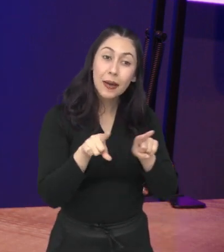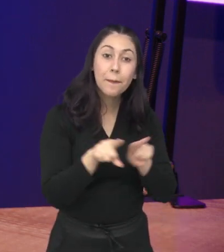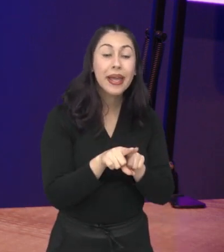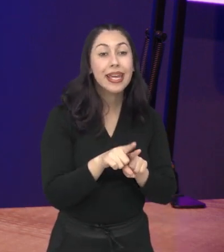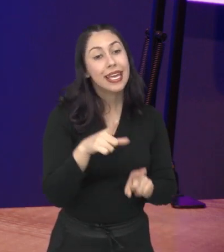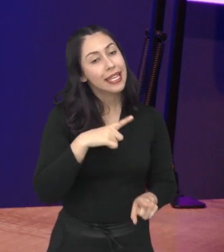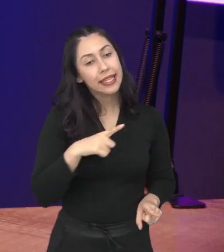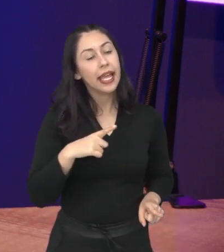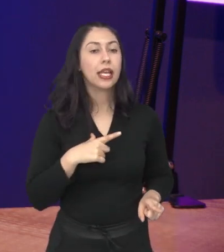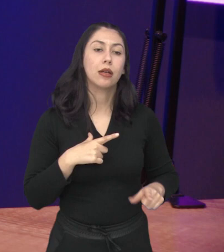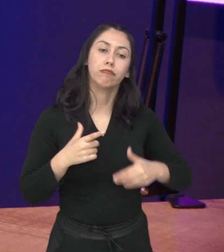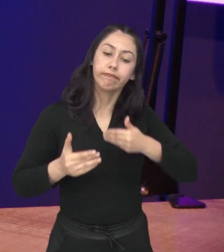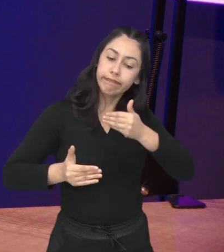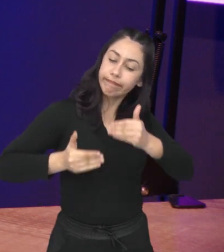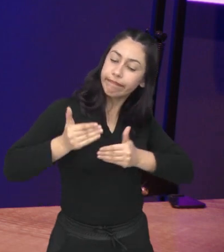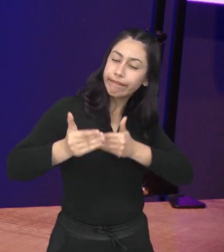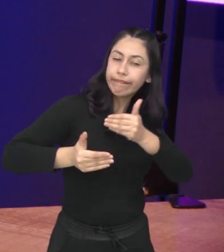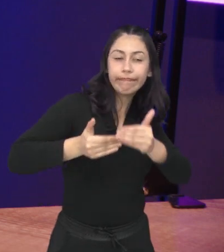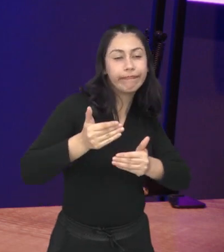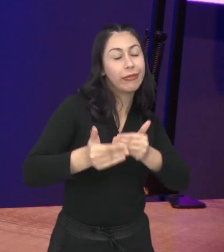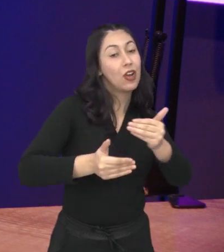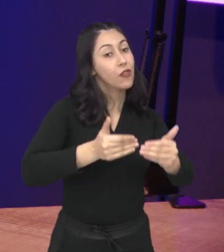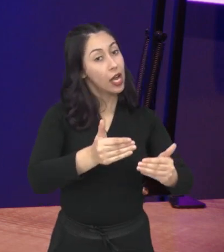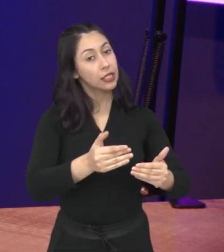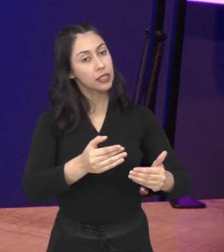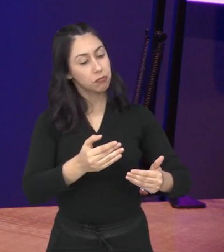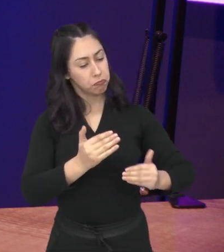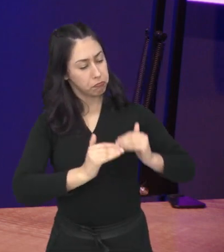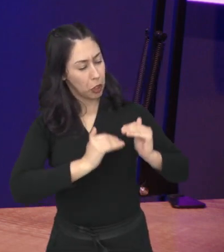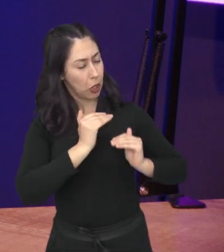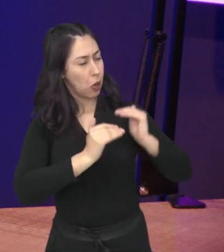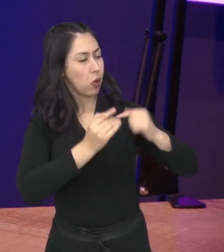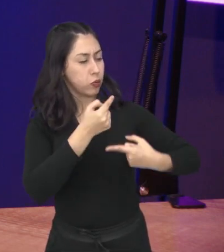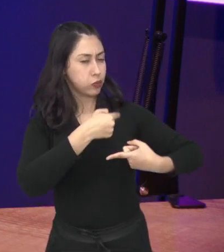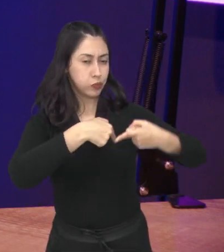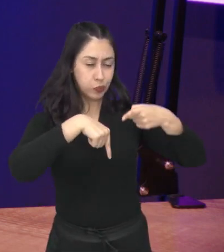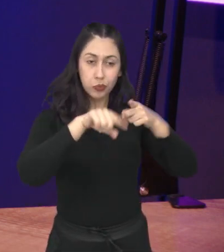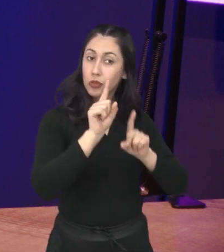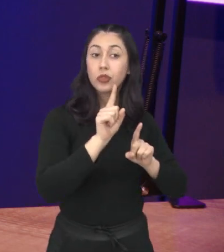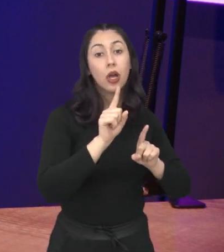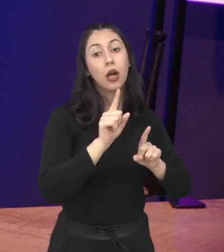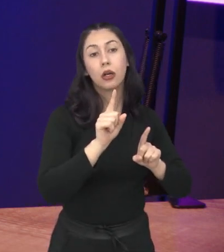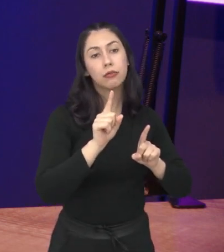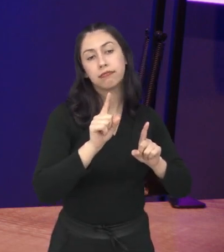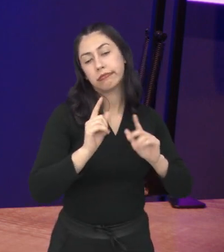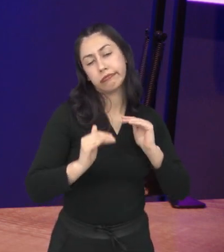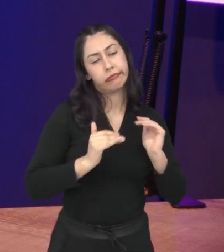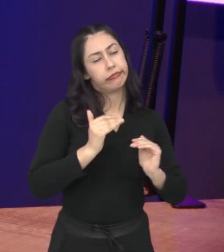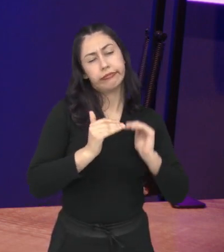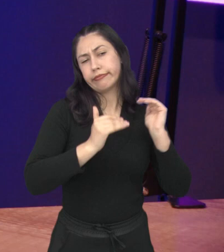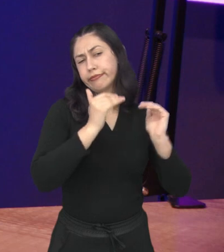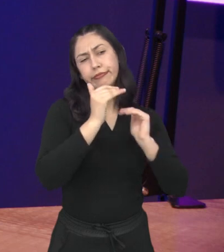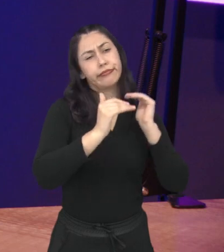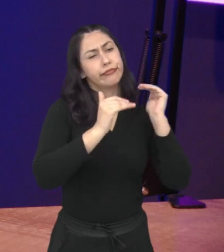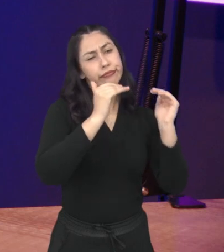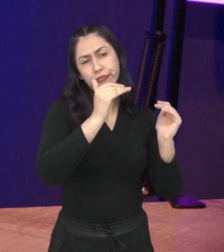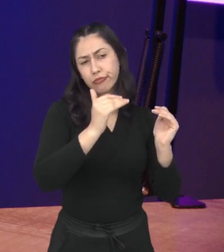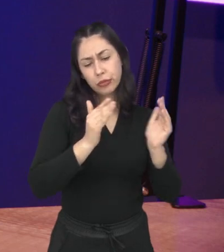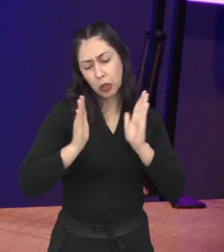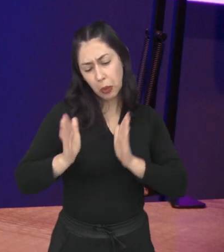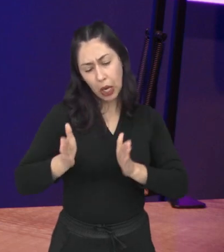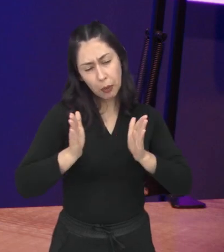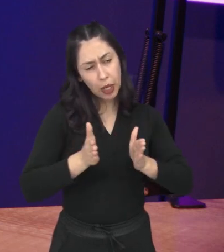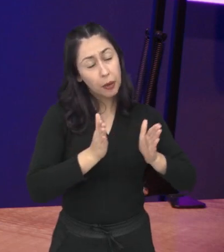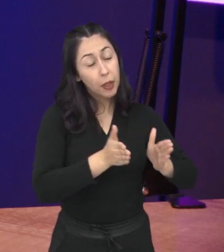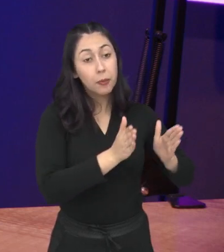humanos também possuem, né, um ciclo da vida, possuem, então, evoluções, né, do seu ciclo ali mesmo, né, das